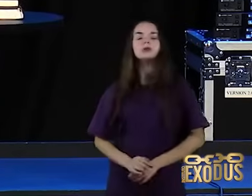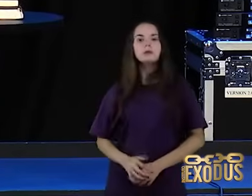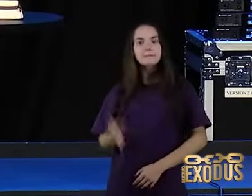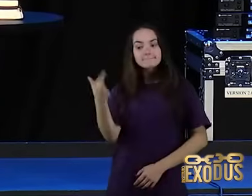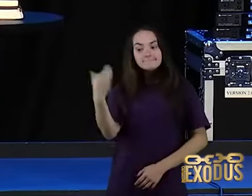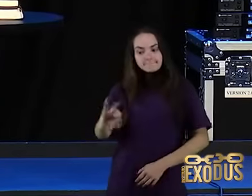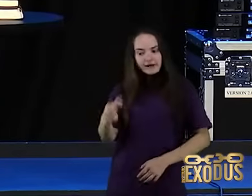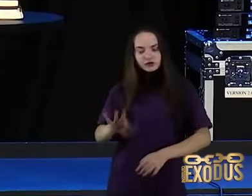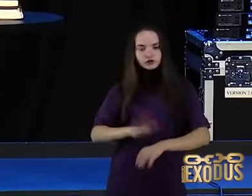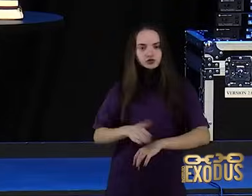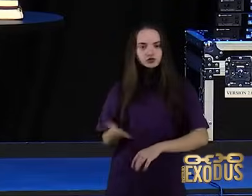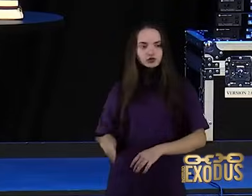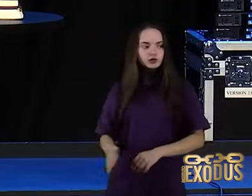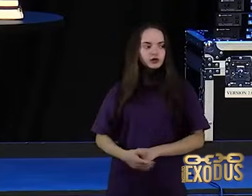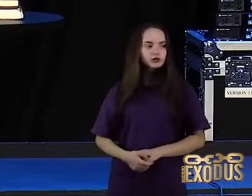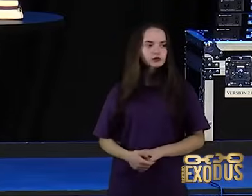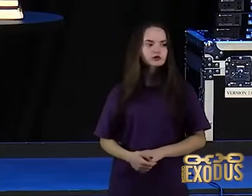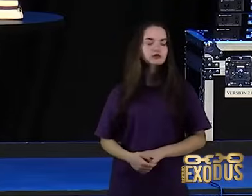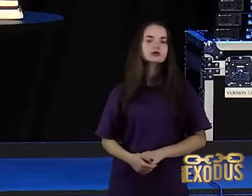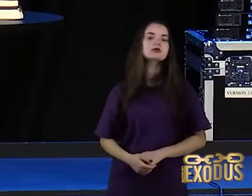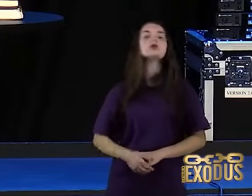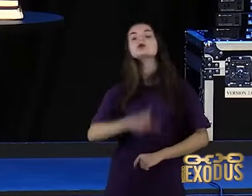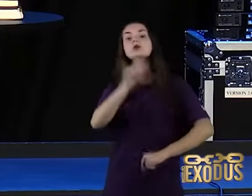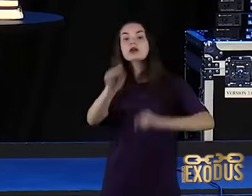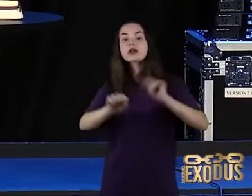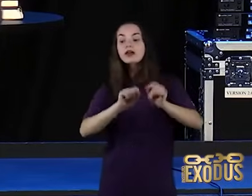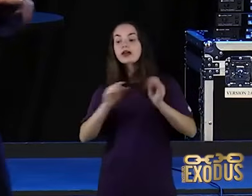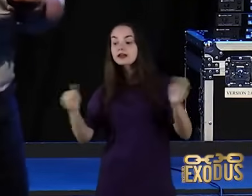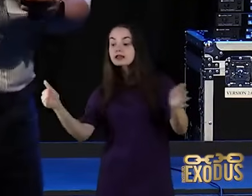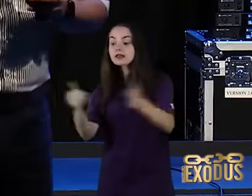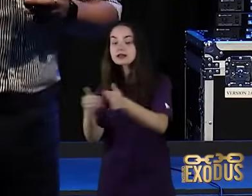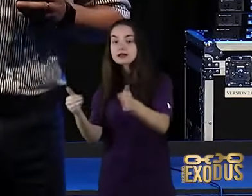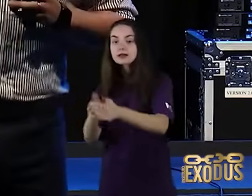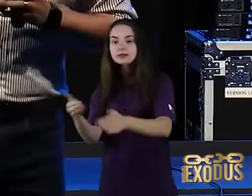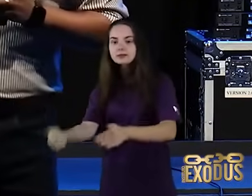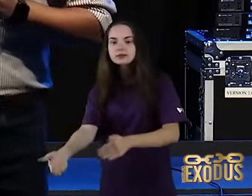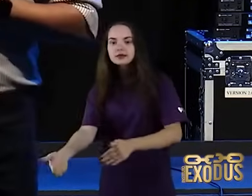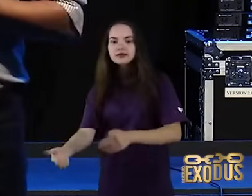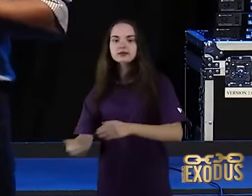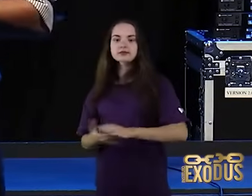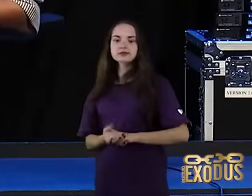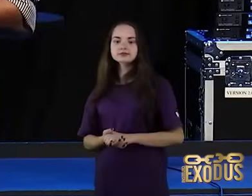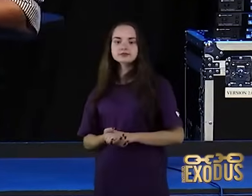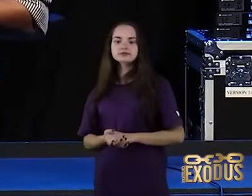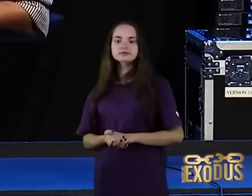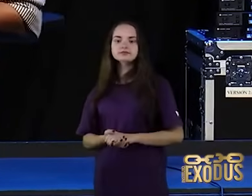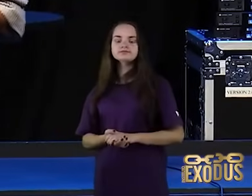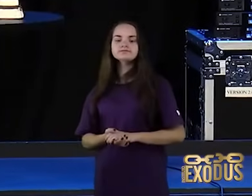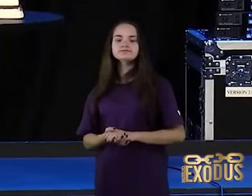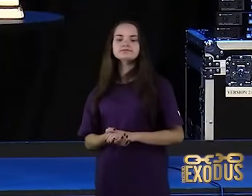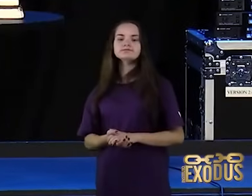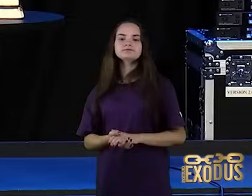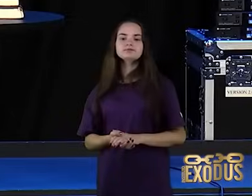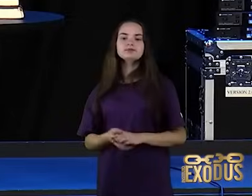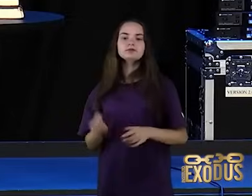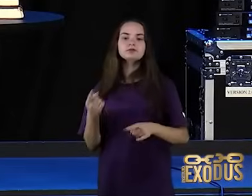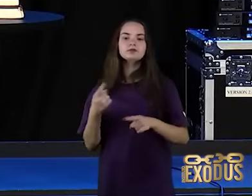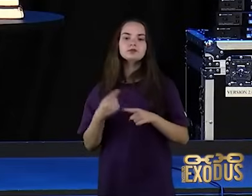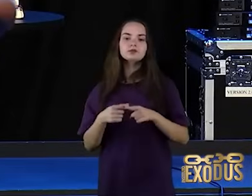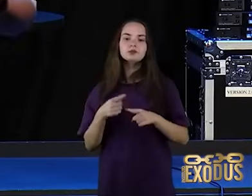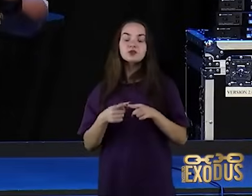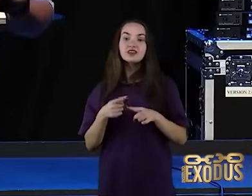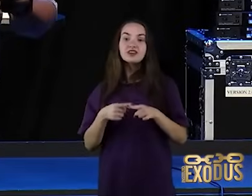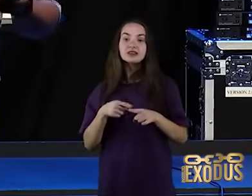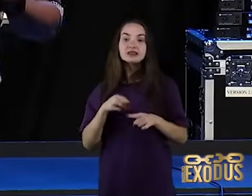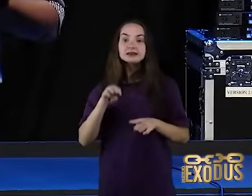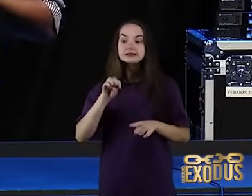ai o que que você tá fazendo você tá limitando ele por quê existem instrumentos que se ele pegar ele vai